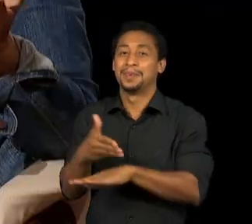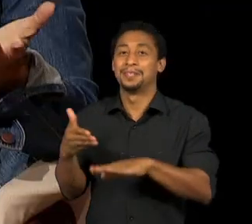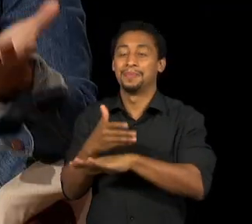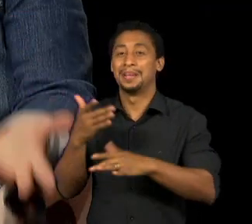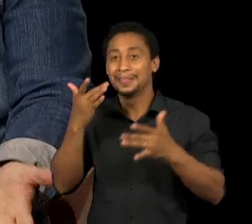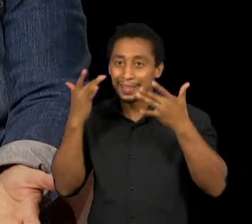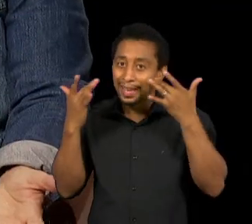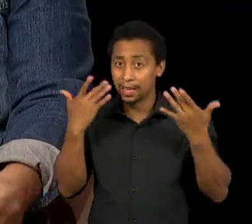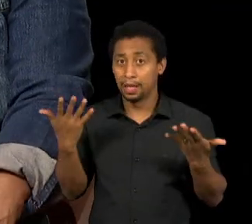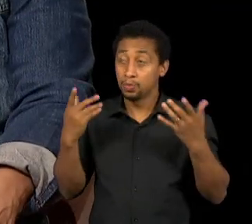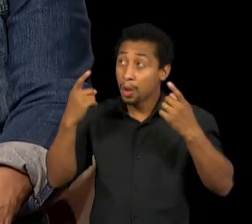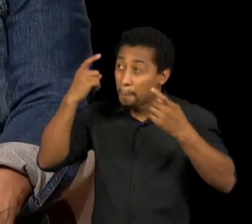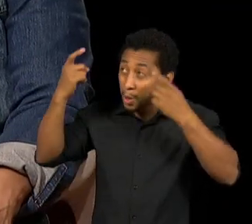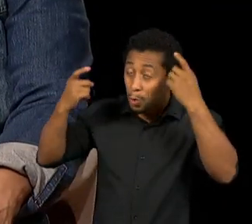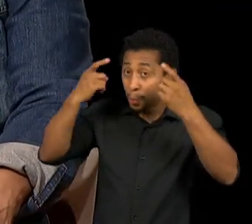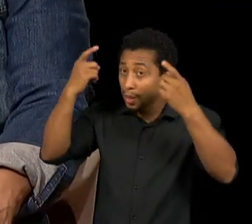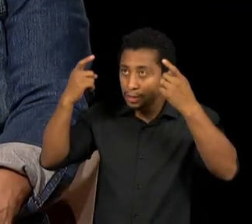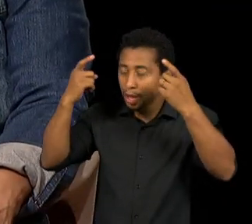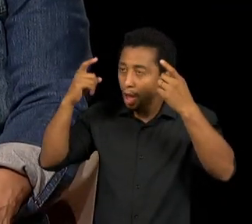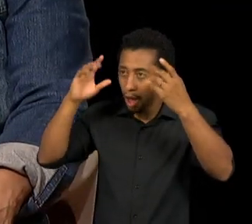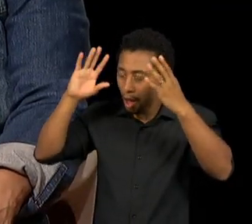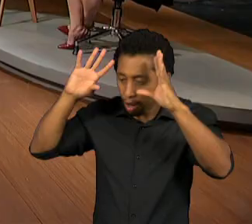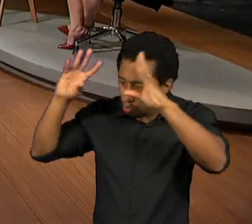a preocupação dele para os palcos.